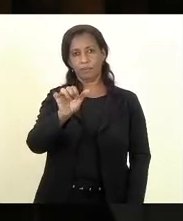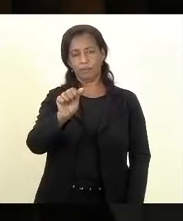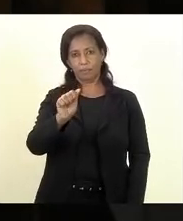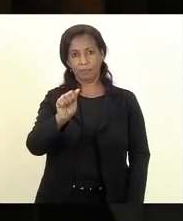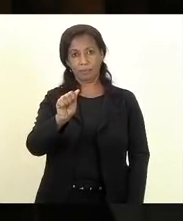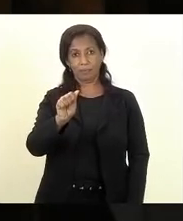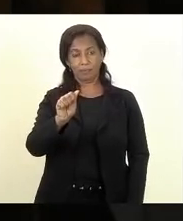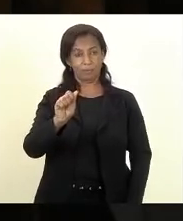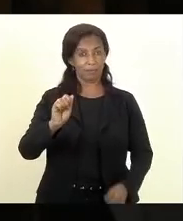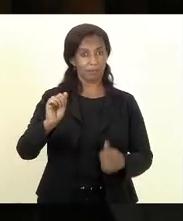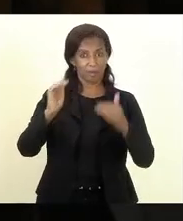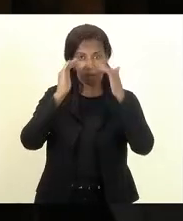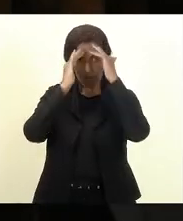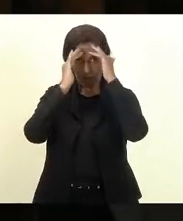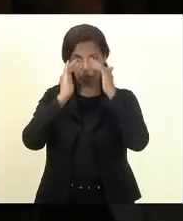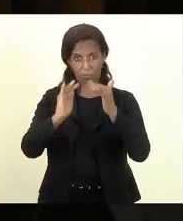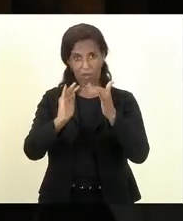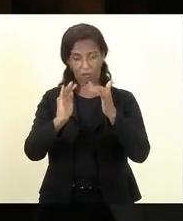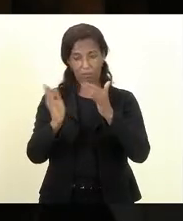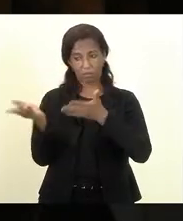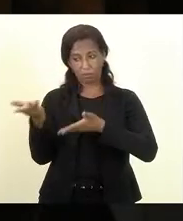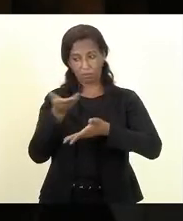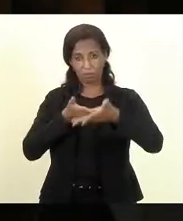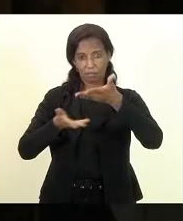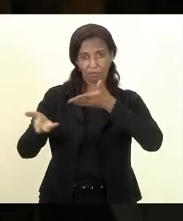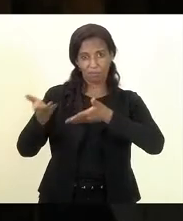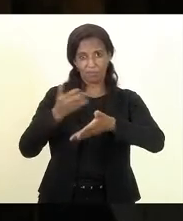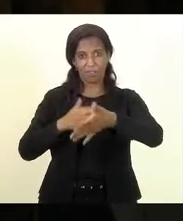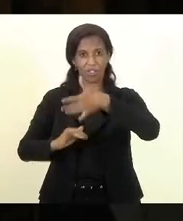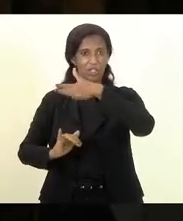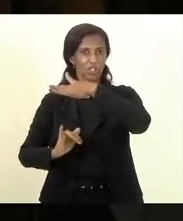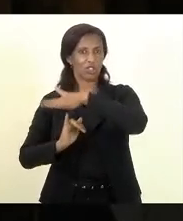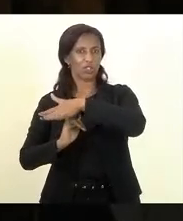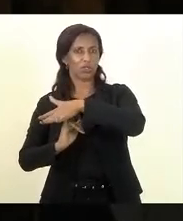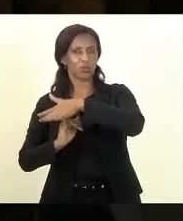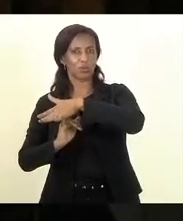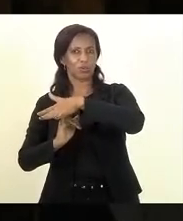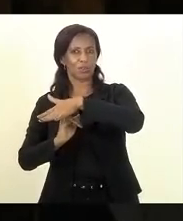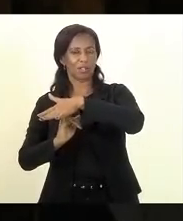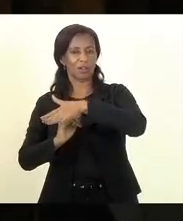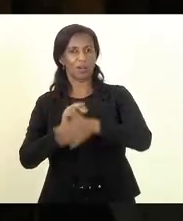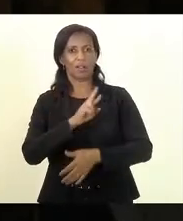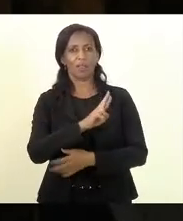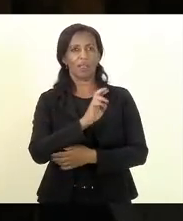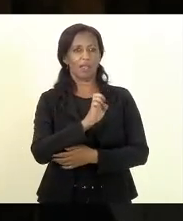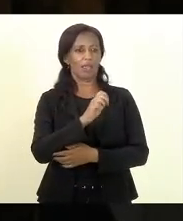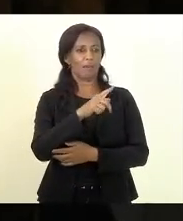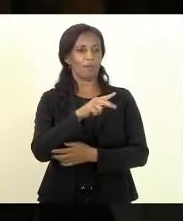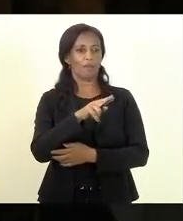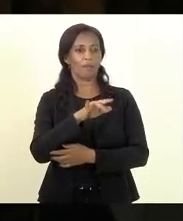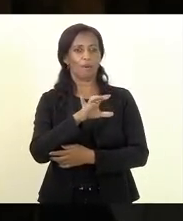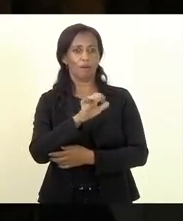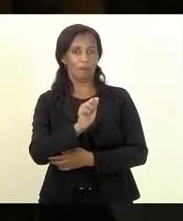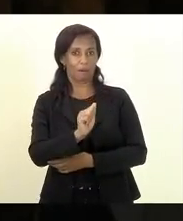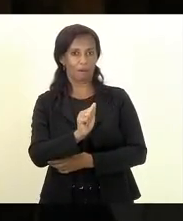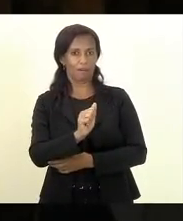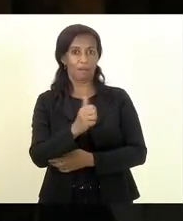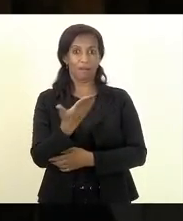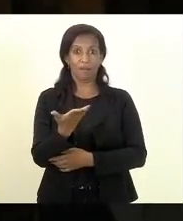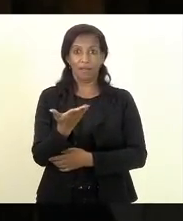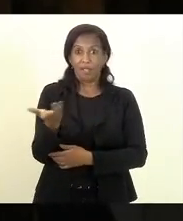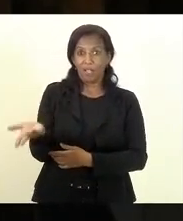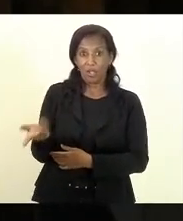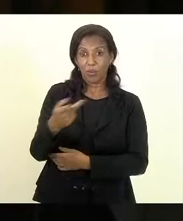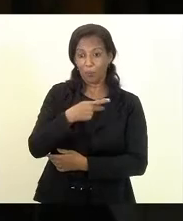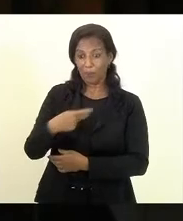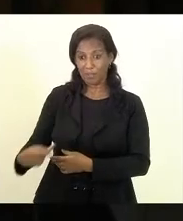um respeito entre as instituições republicanas. E o presidente da República, numa andança pelo norte do